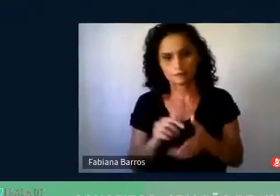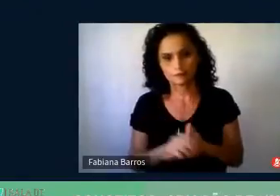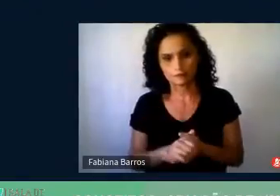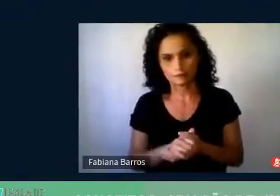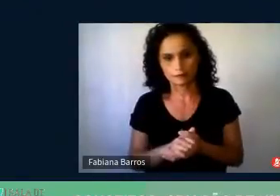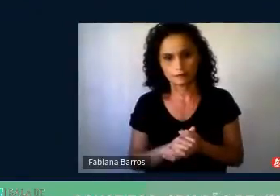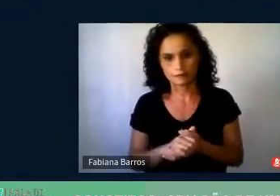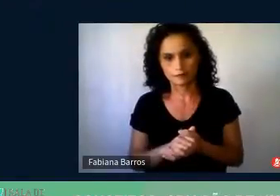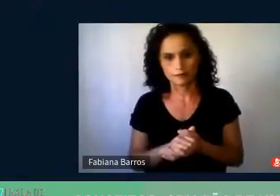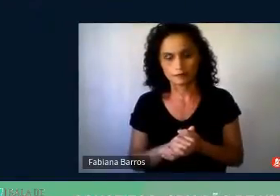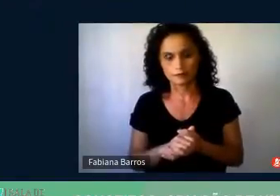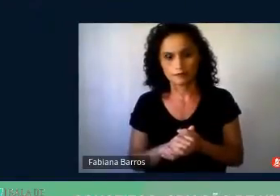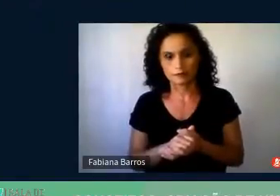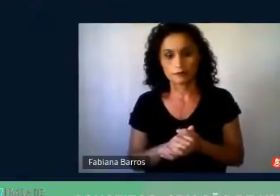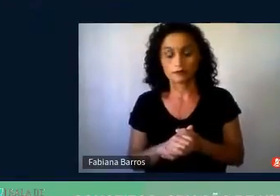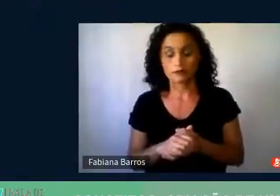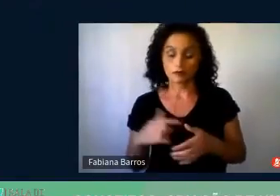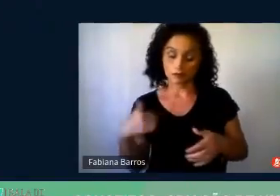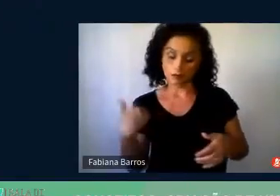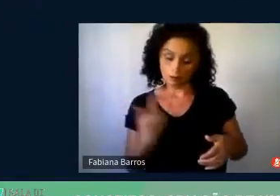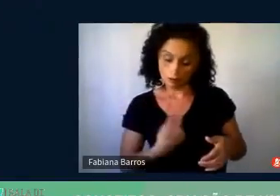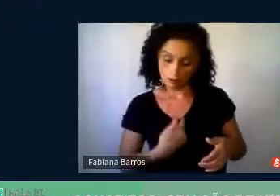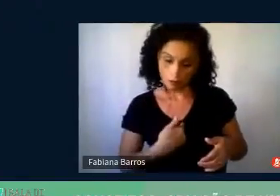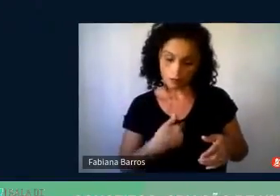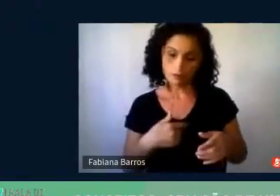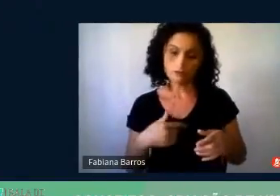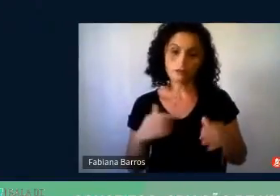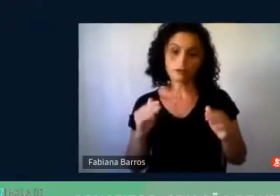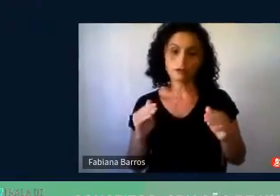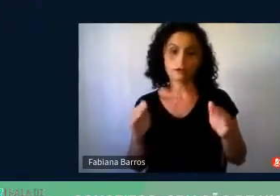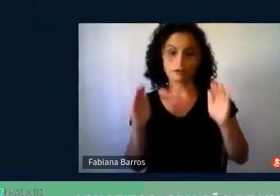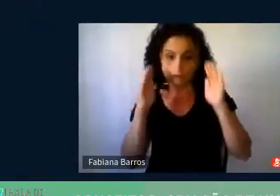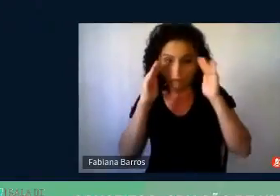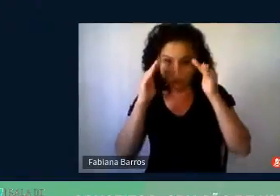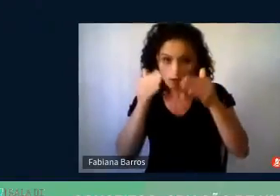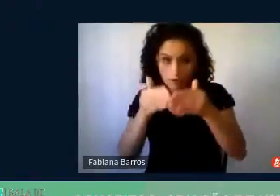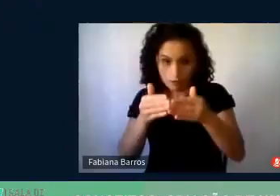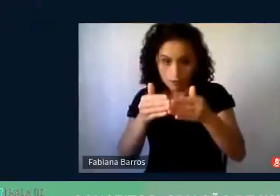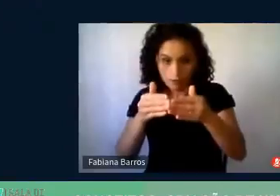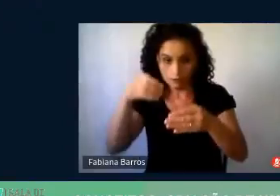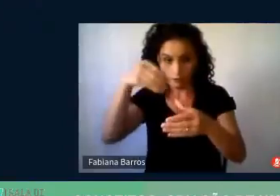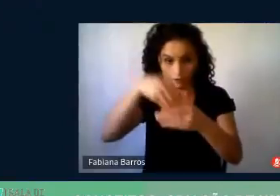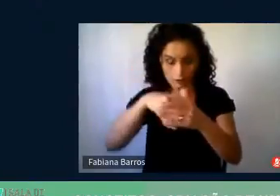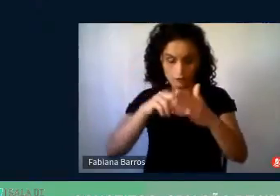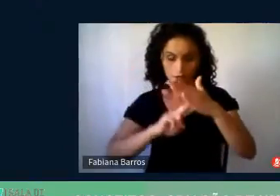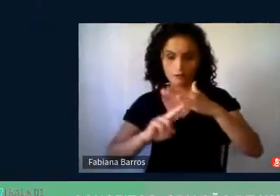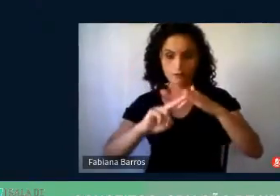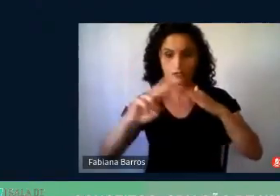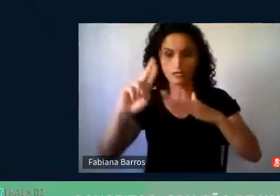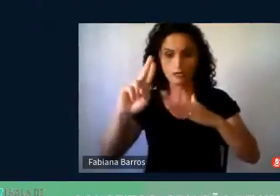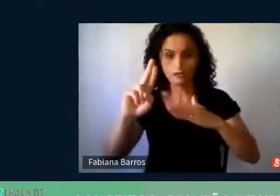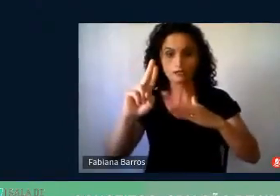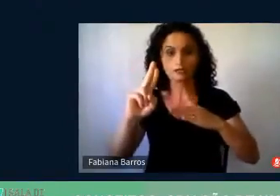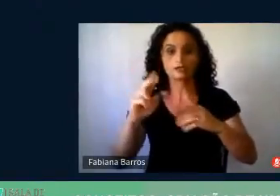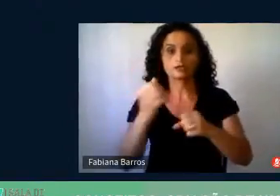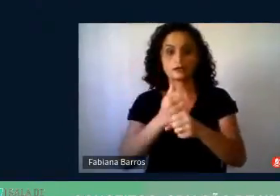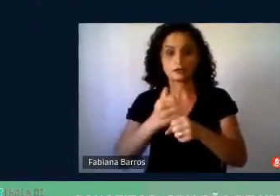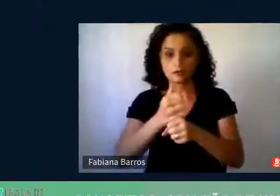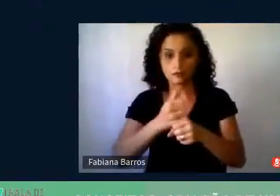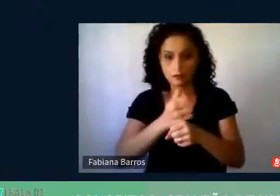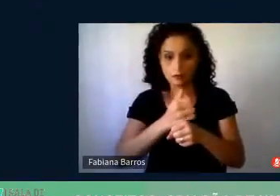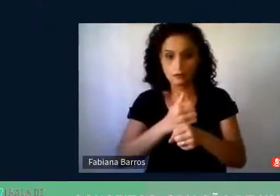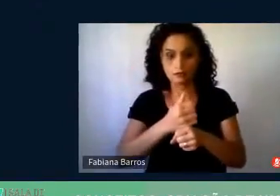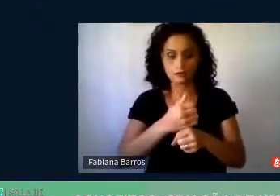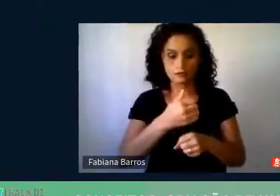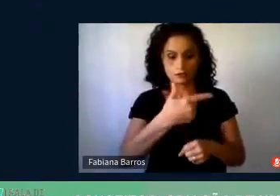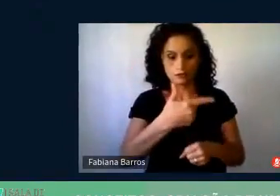No nosso caso específico, a gente já vem trabalhando na Universidade de Brasília desde 2016,